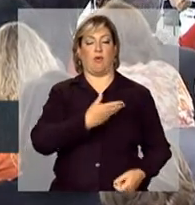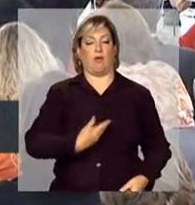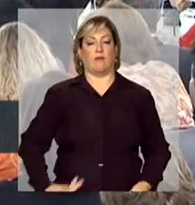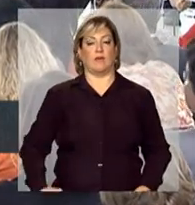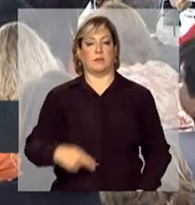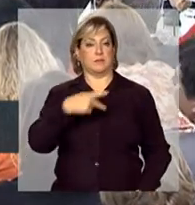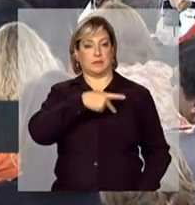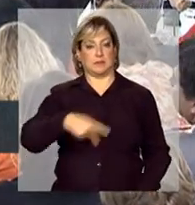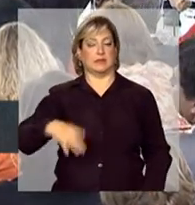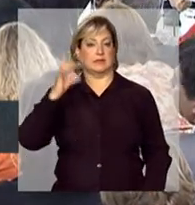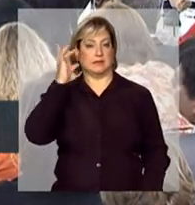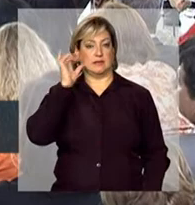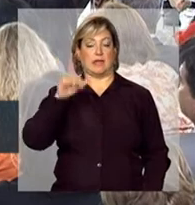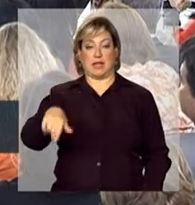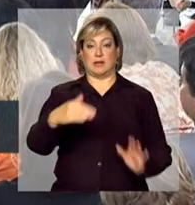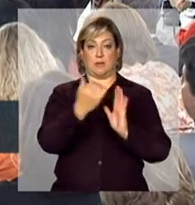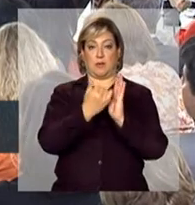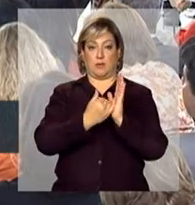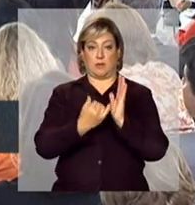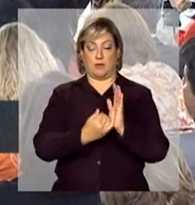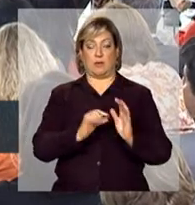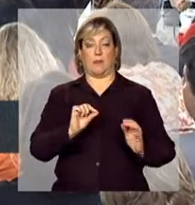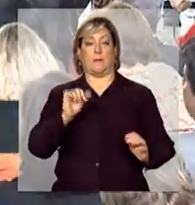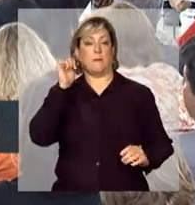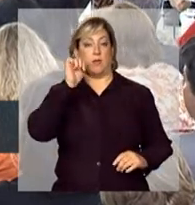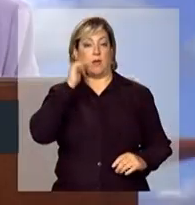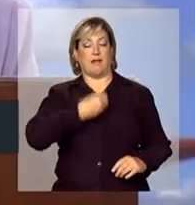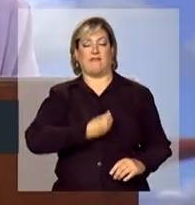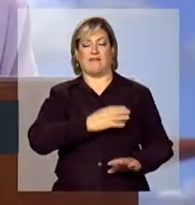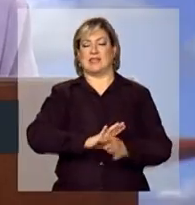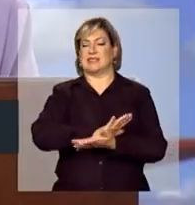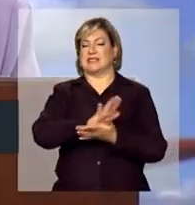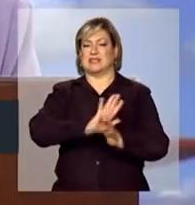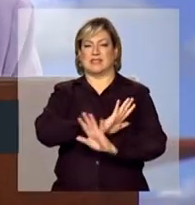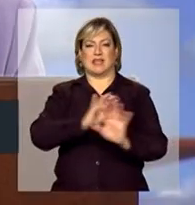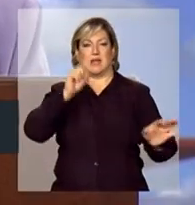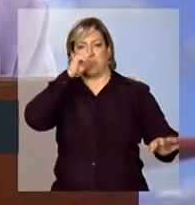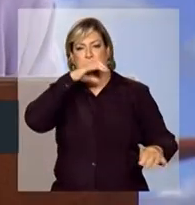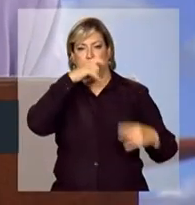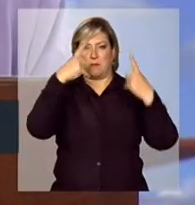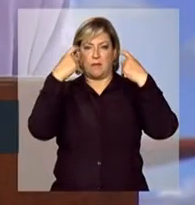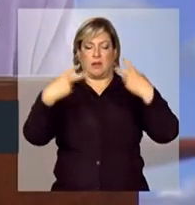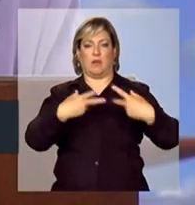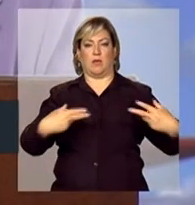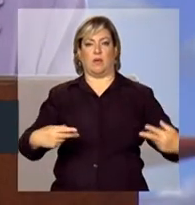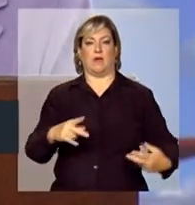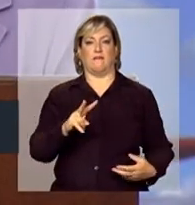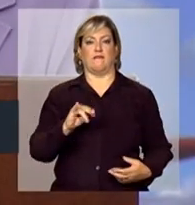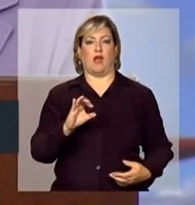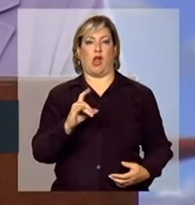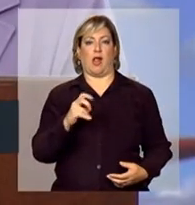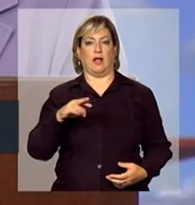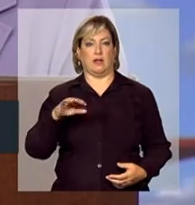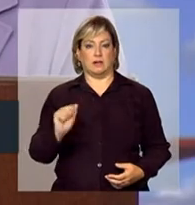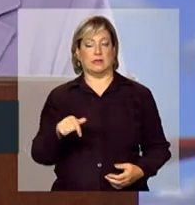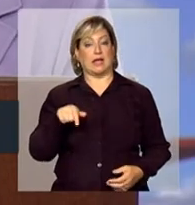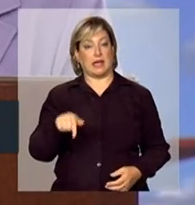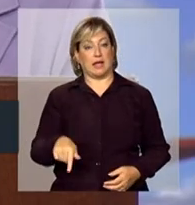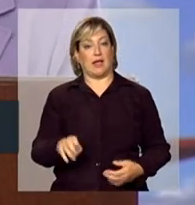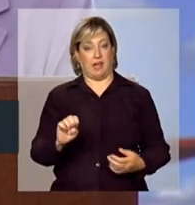o programa mulher viver sem violência é testemunho disso o programa